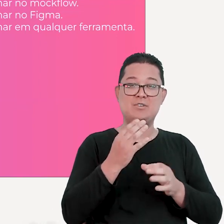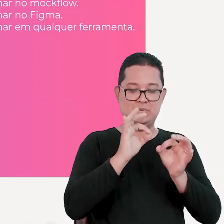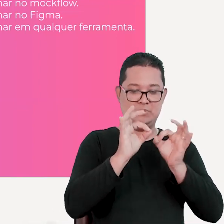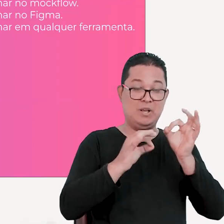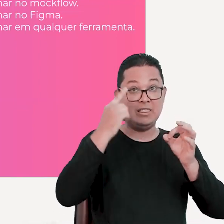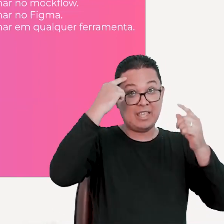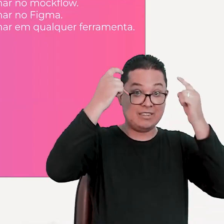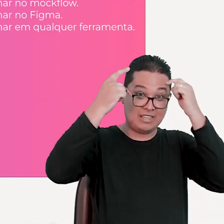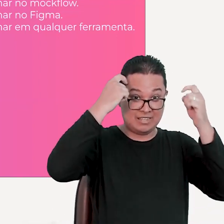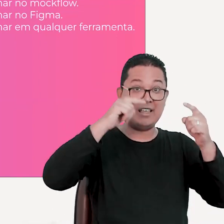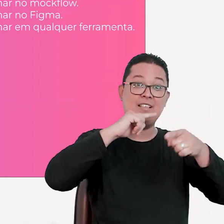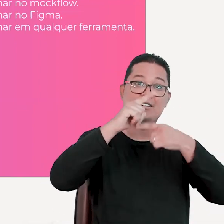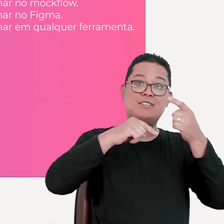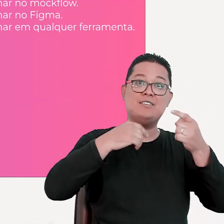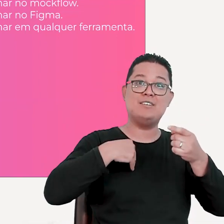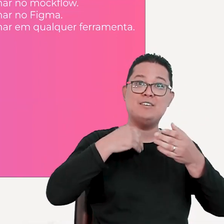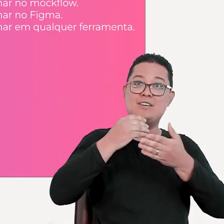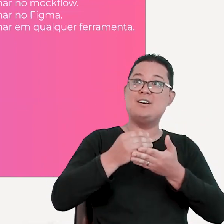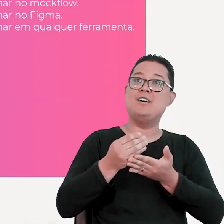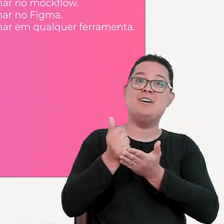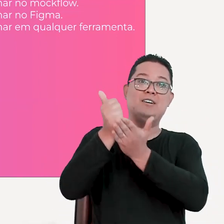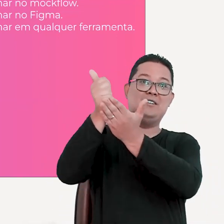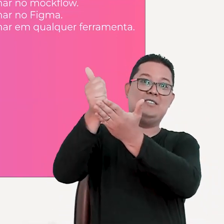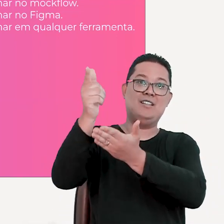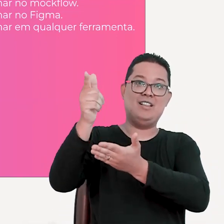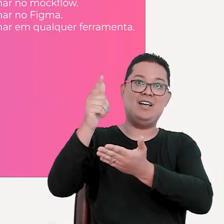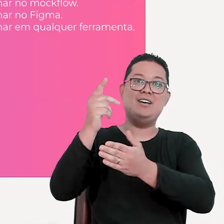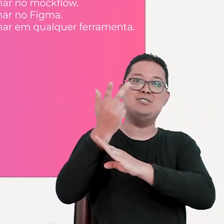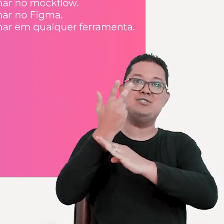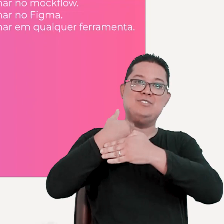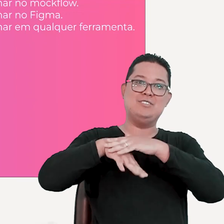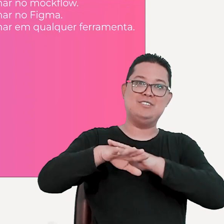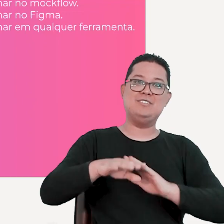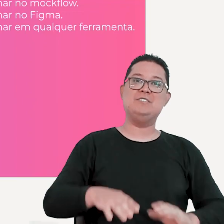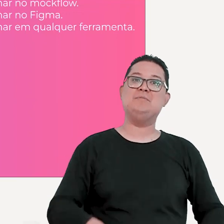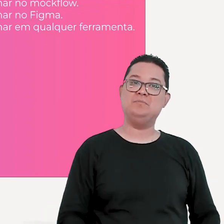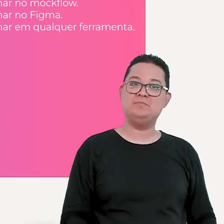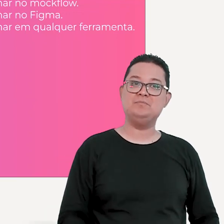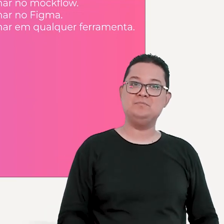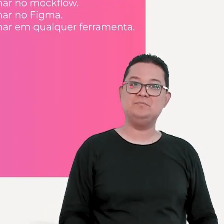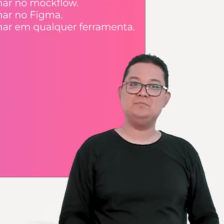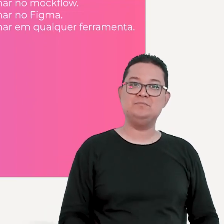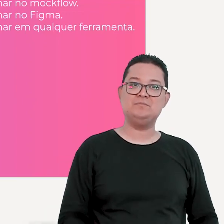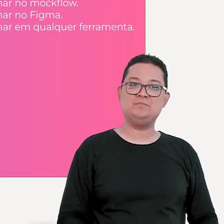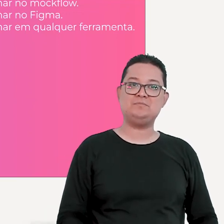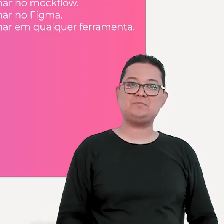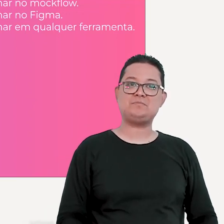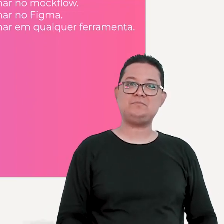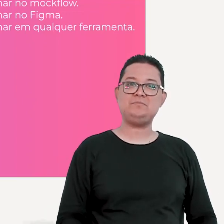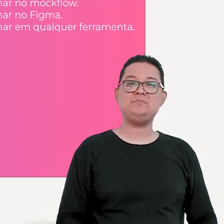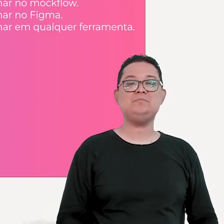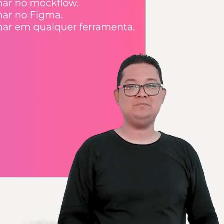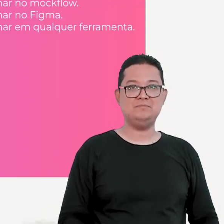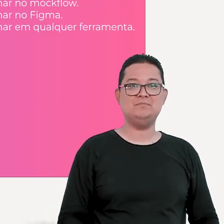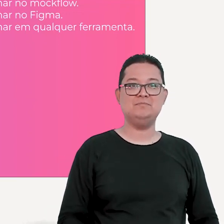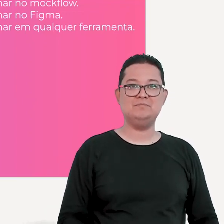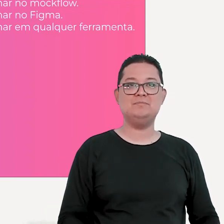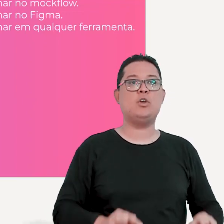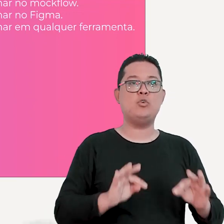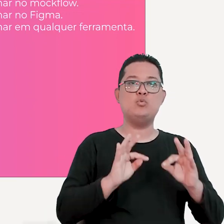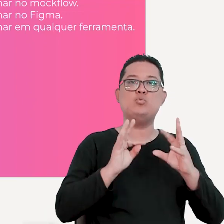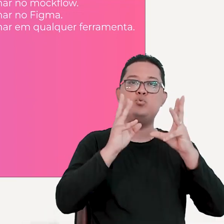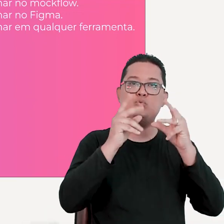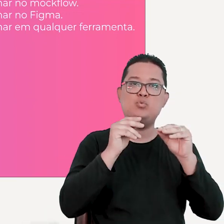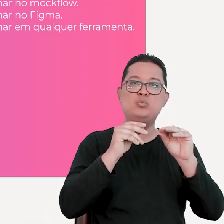preciso saber desenhar o botão. O botão já está desenhado no menu, eu só arrasto e vou criando aquele wireframe e vou criando